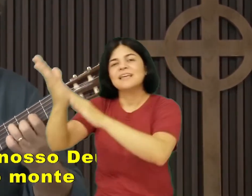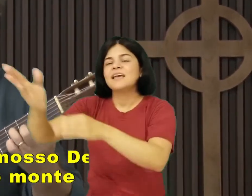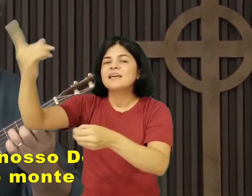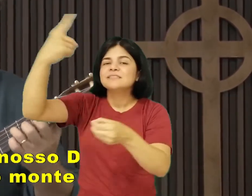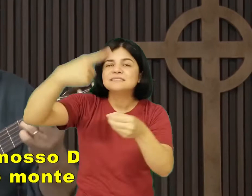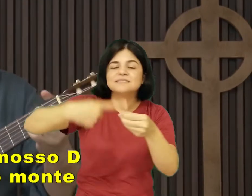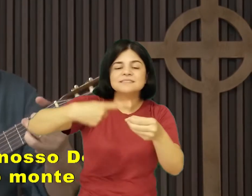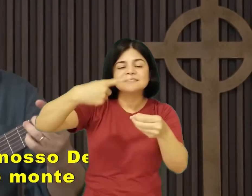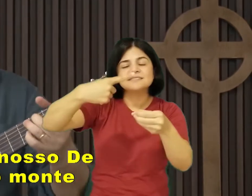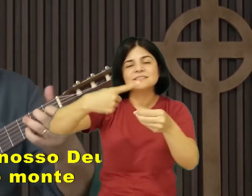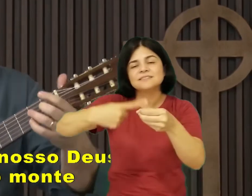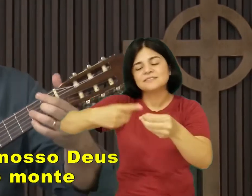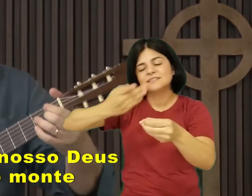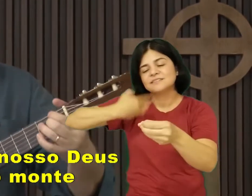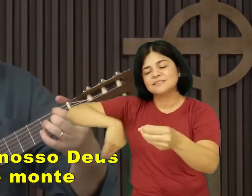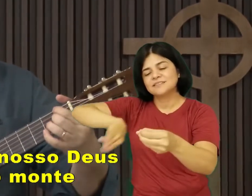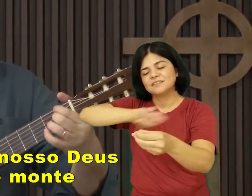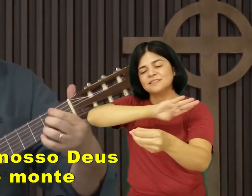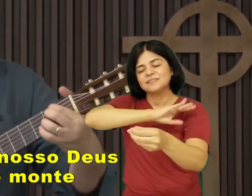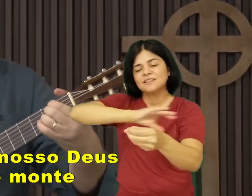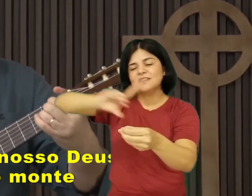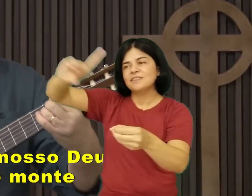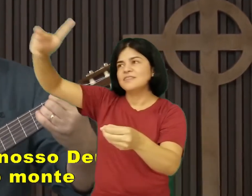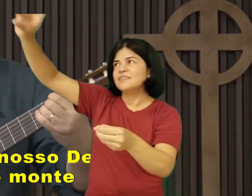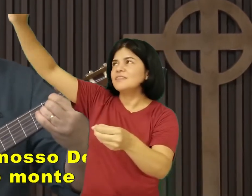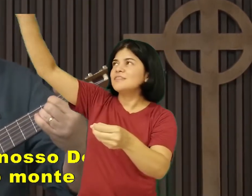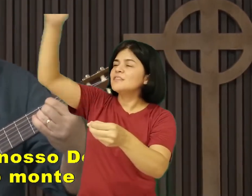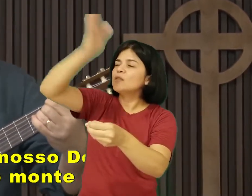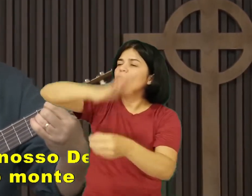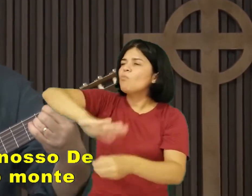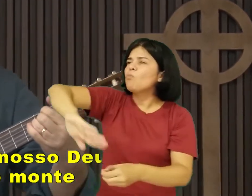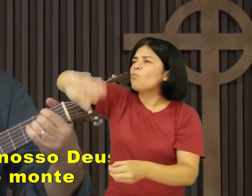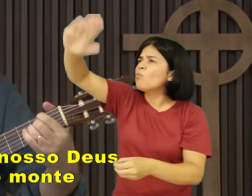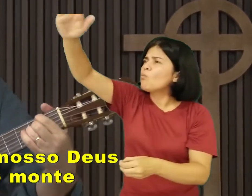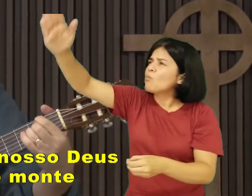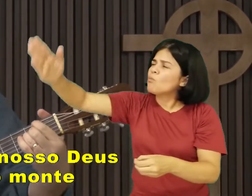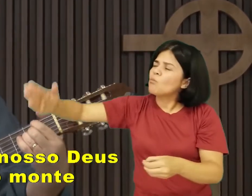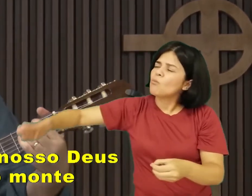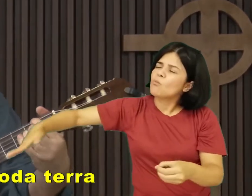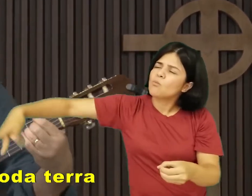do nosso Deus, seu santo monte,